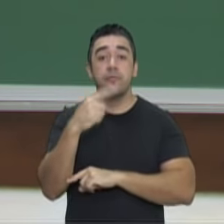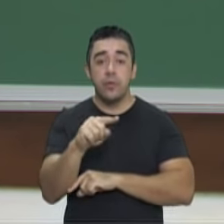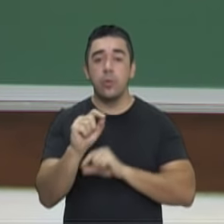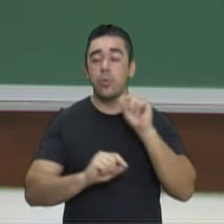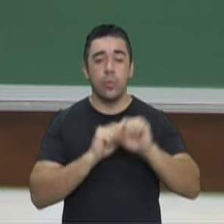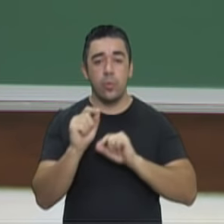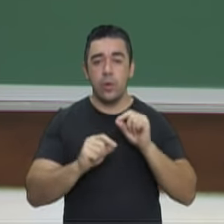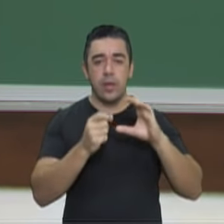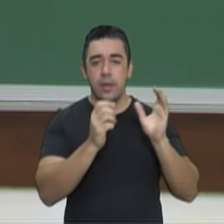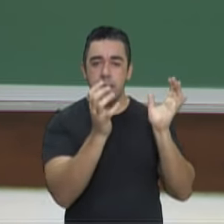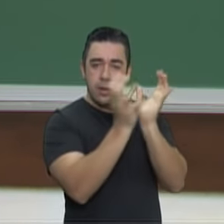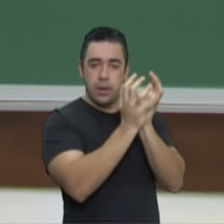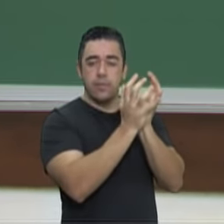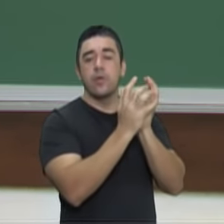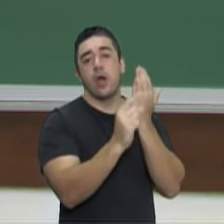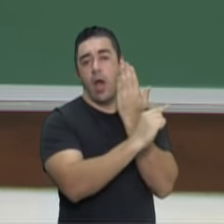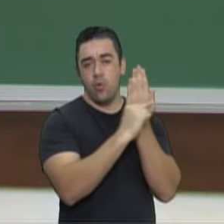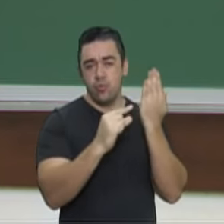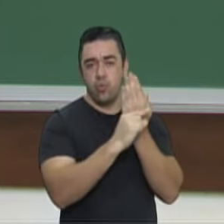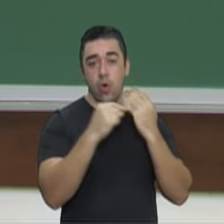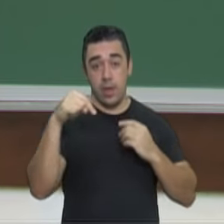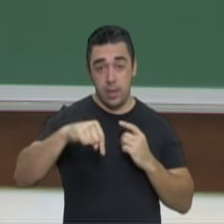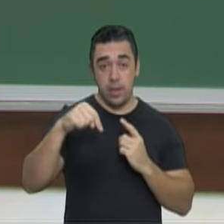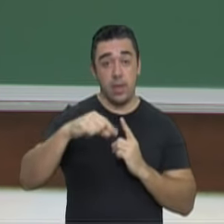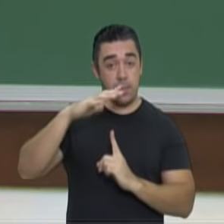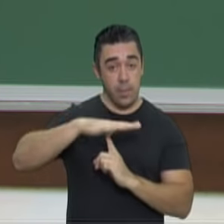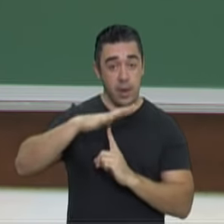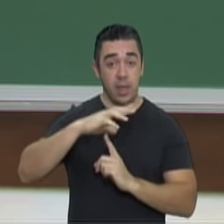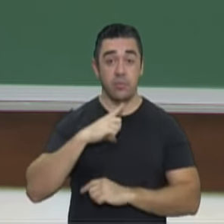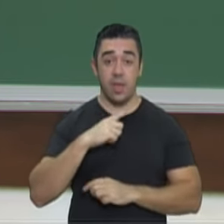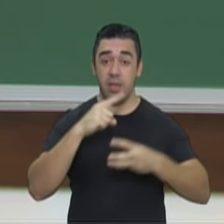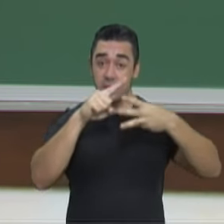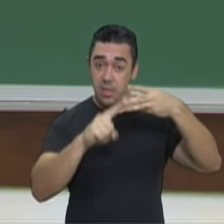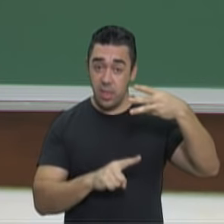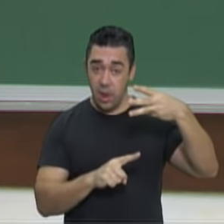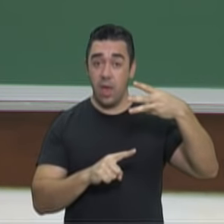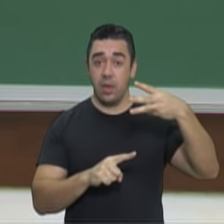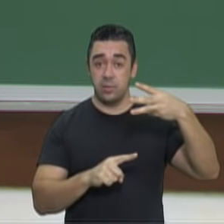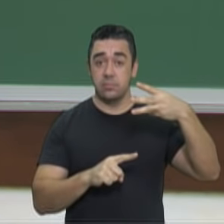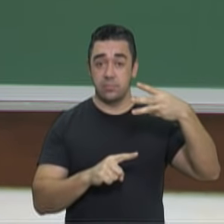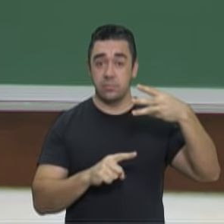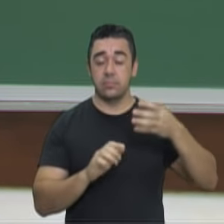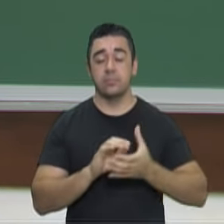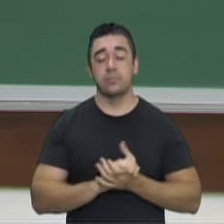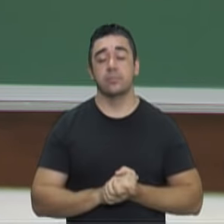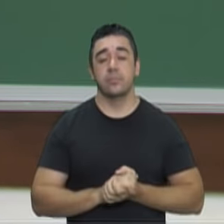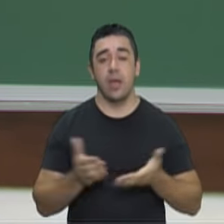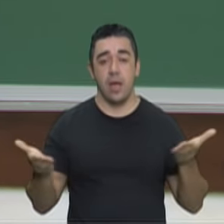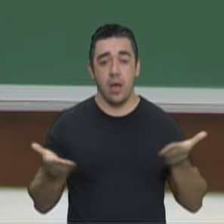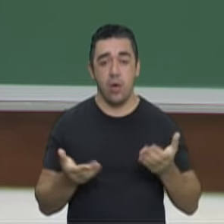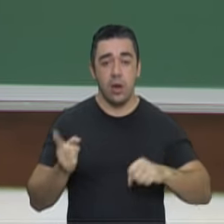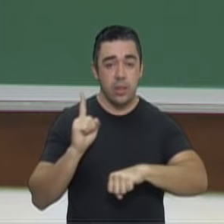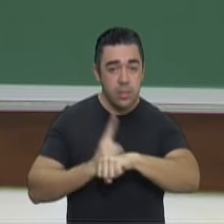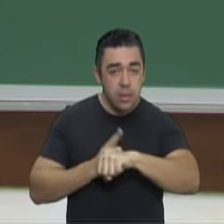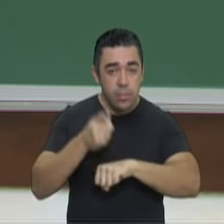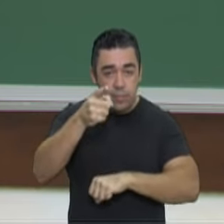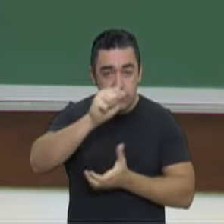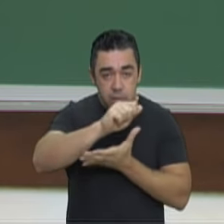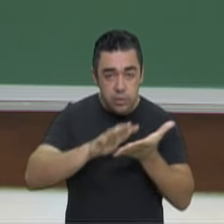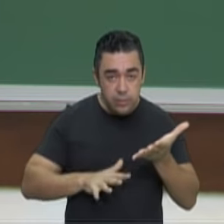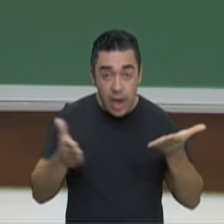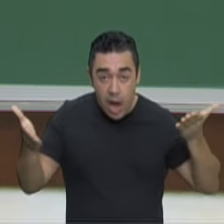a classificação de Köppen, o estado do Paraná pode ser dividido em 3 regiões climáticas. E agora, o tempo da atividade.